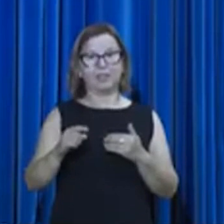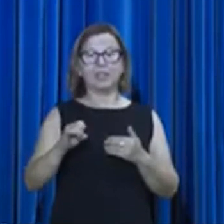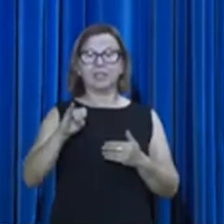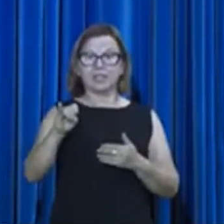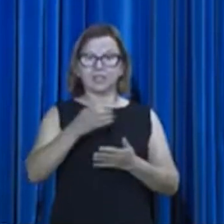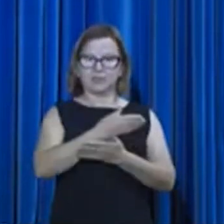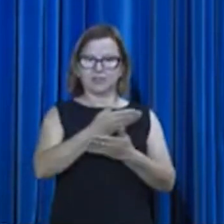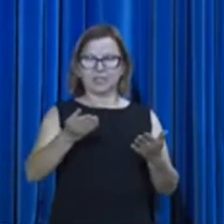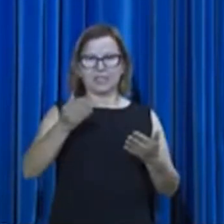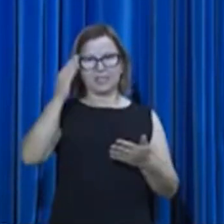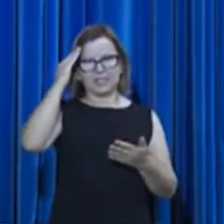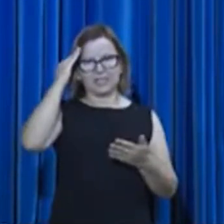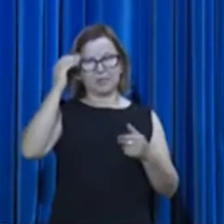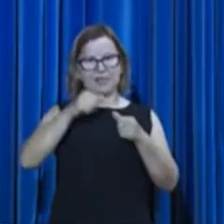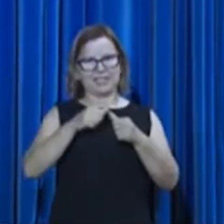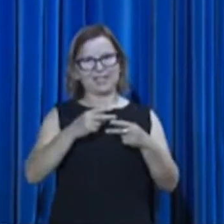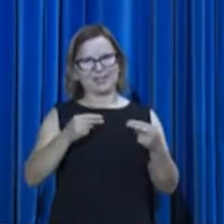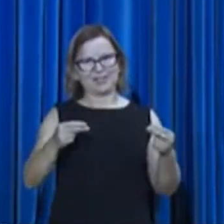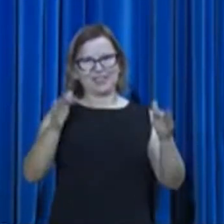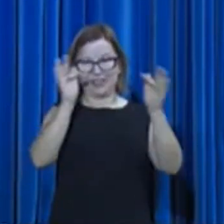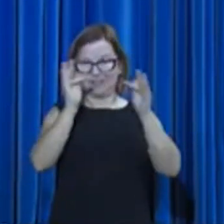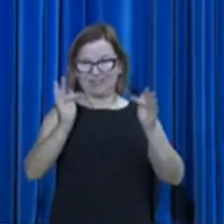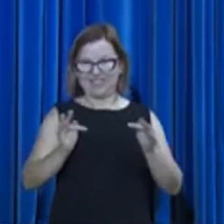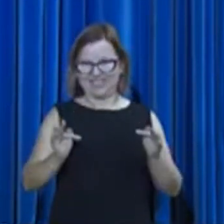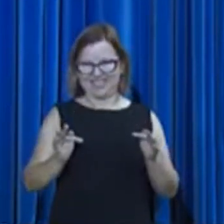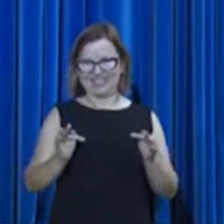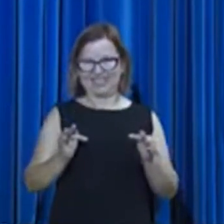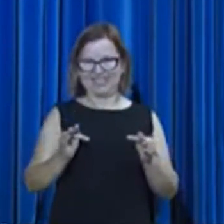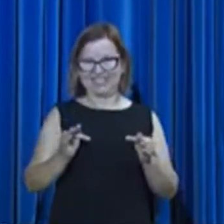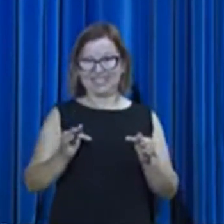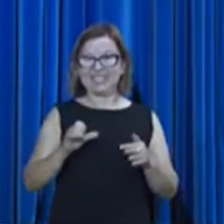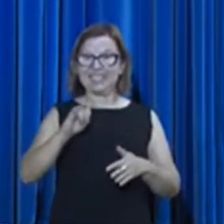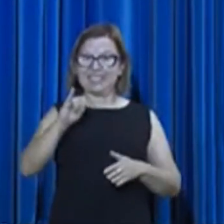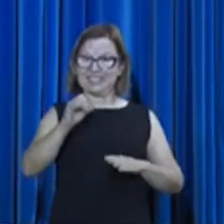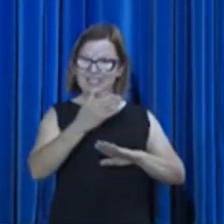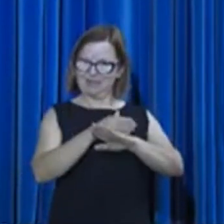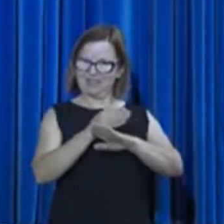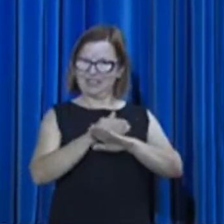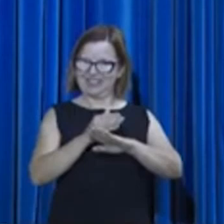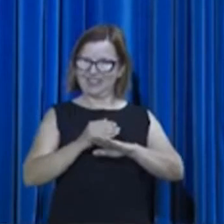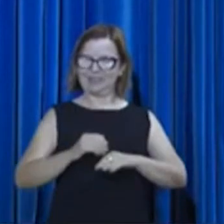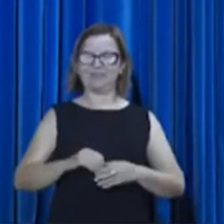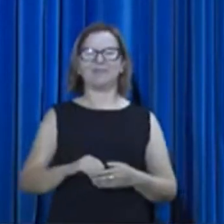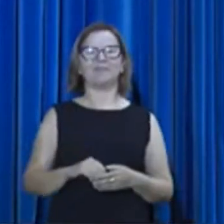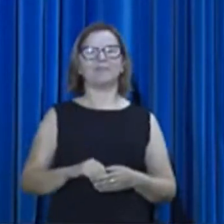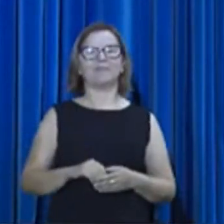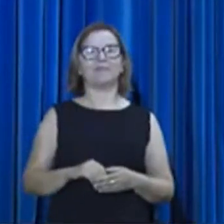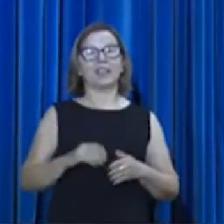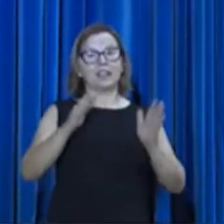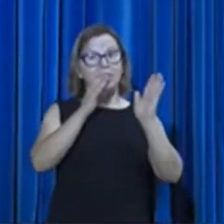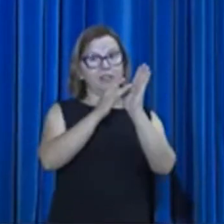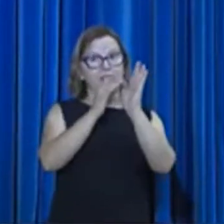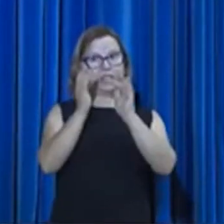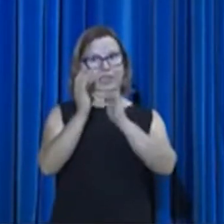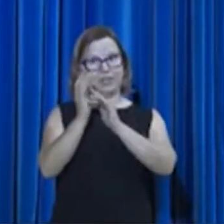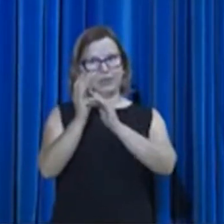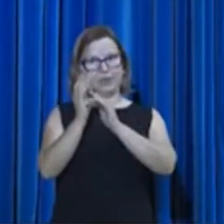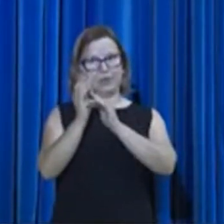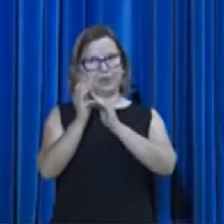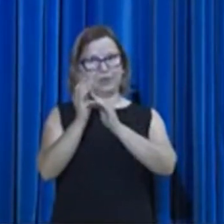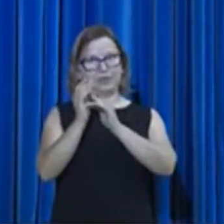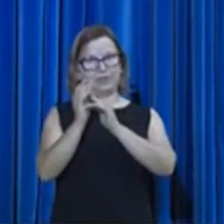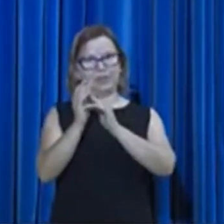coisas, bem-aventurados sois se as praticardes. Jesus, o Deus encarnado,